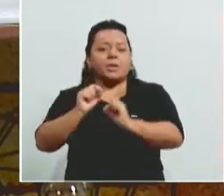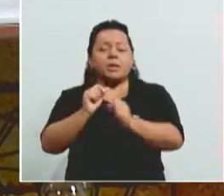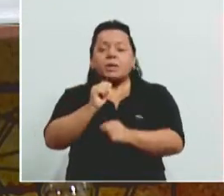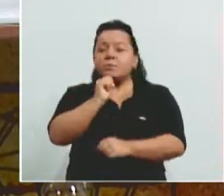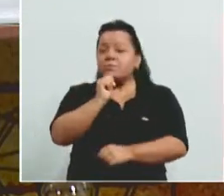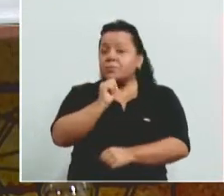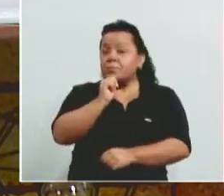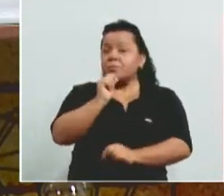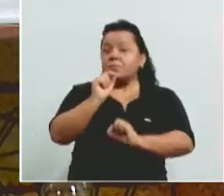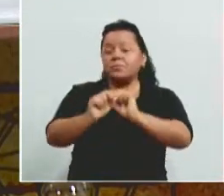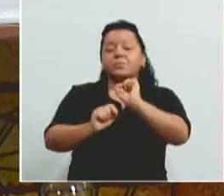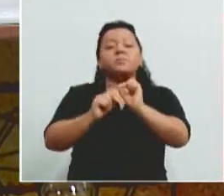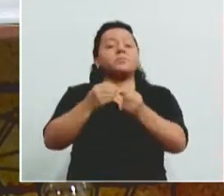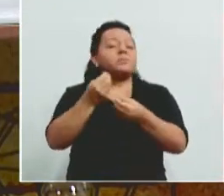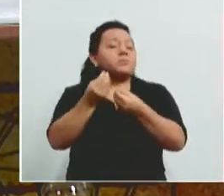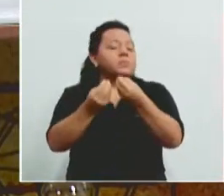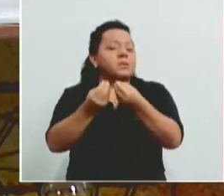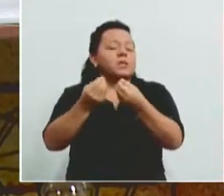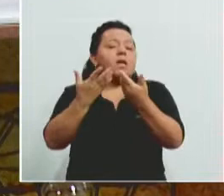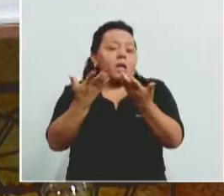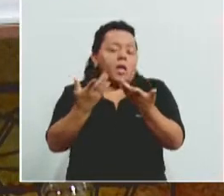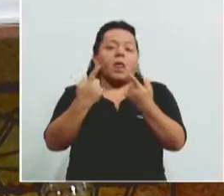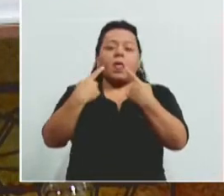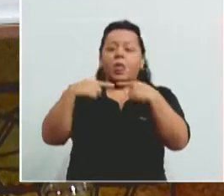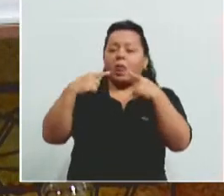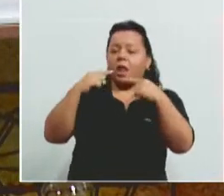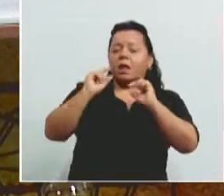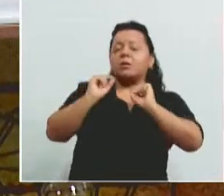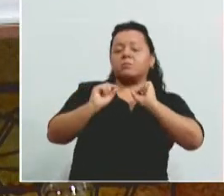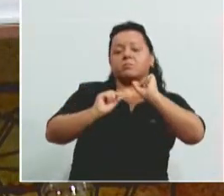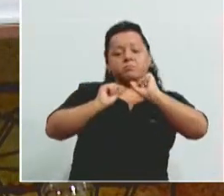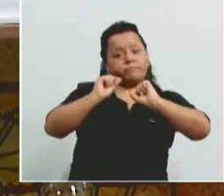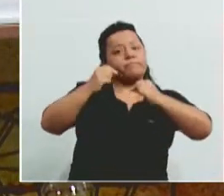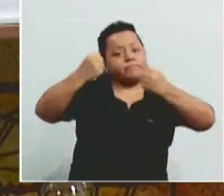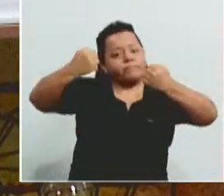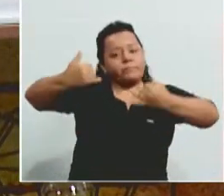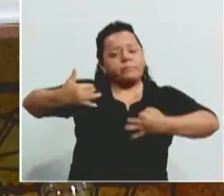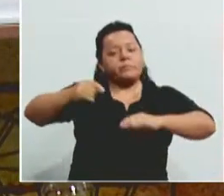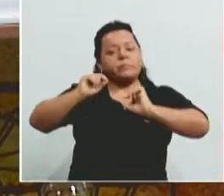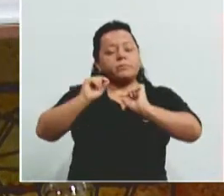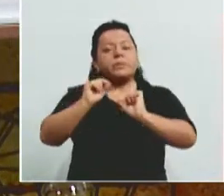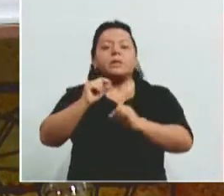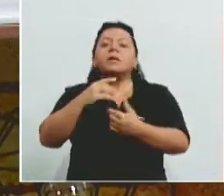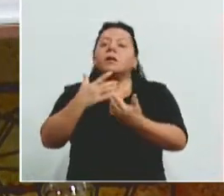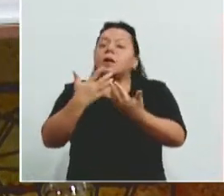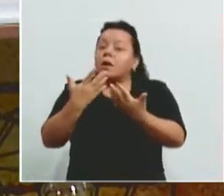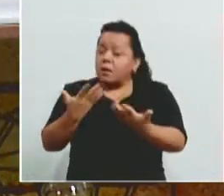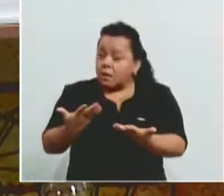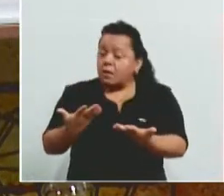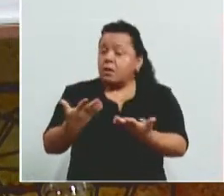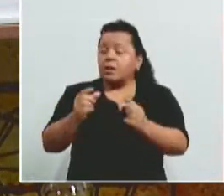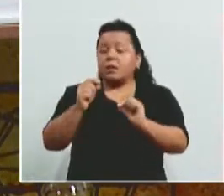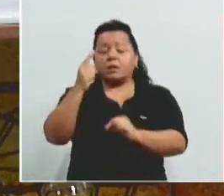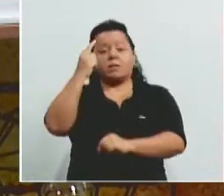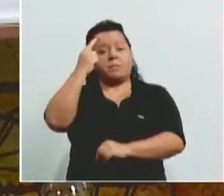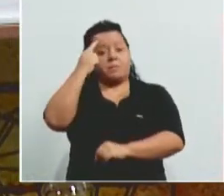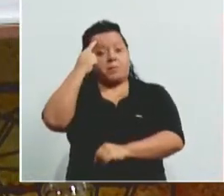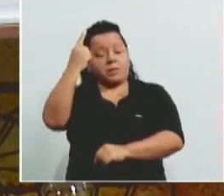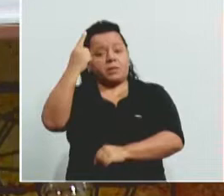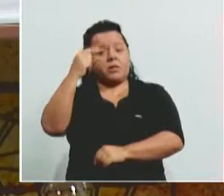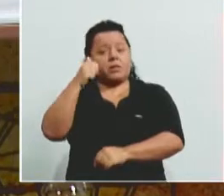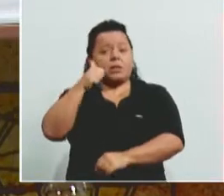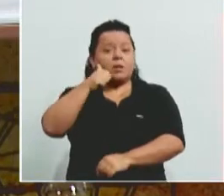menstruais, então ela se queixava especificamente, pelo menos foi isso que ela tuitou, né, especificamente disso. Então, o que se pensa quando a